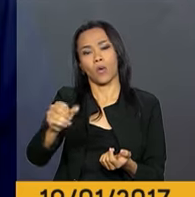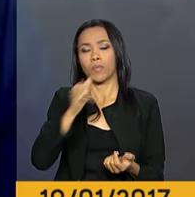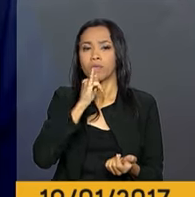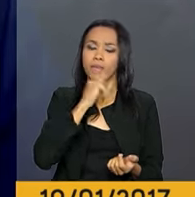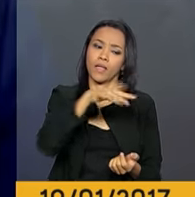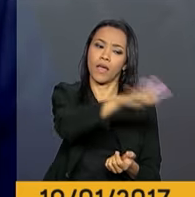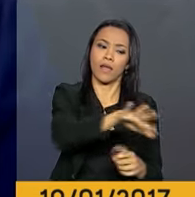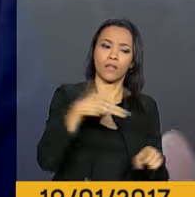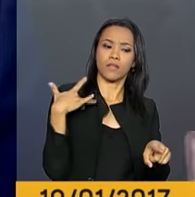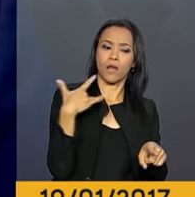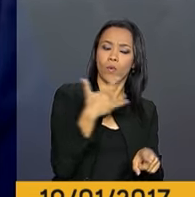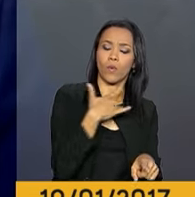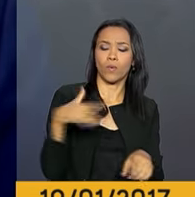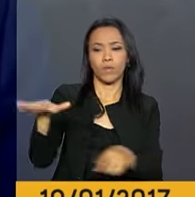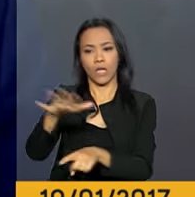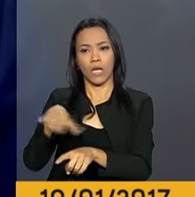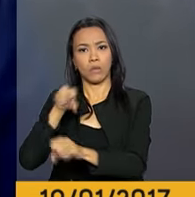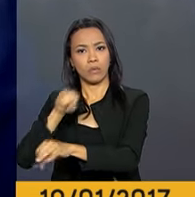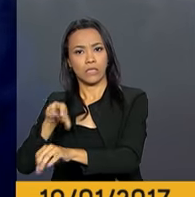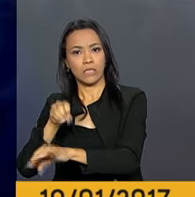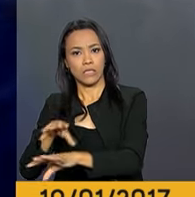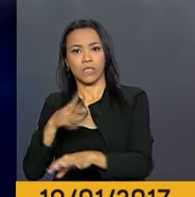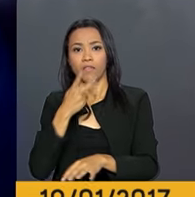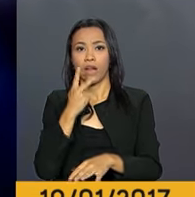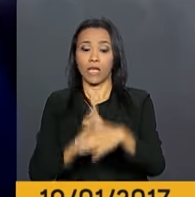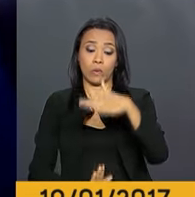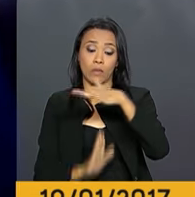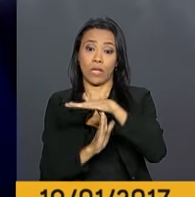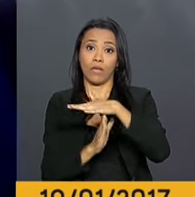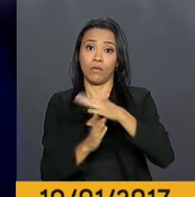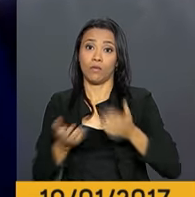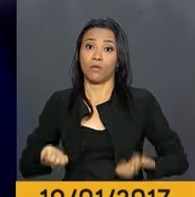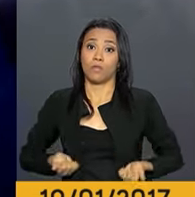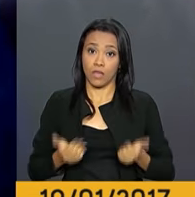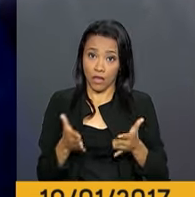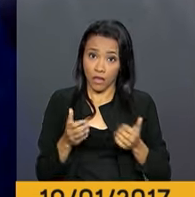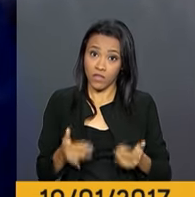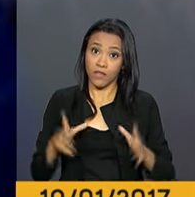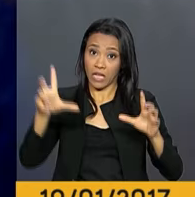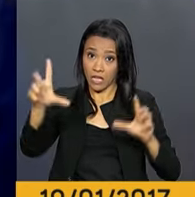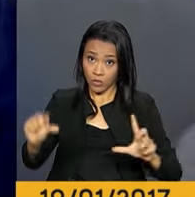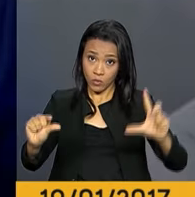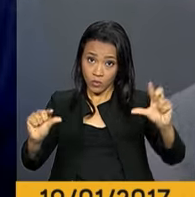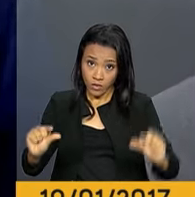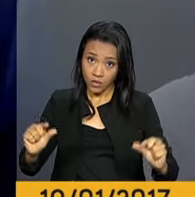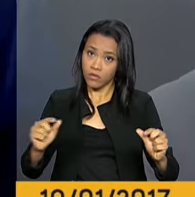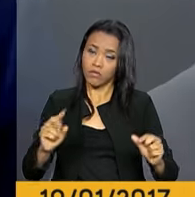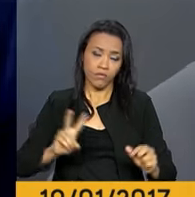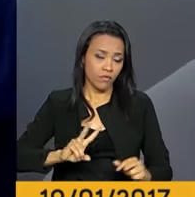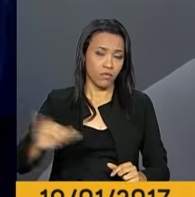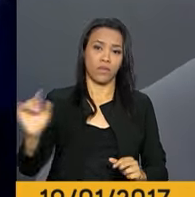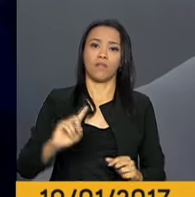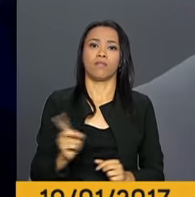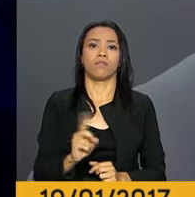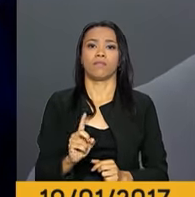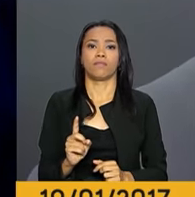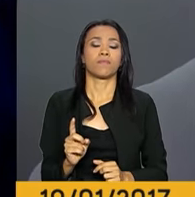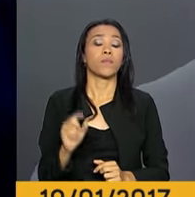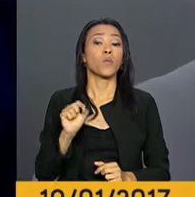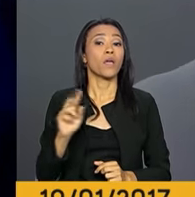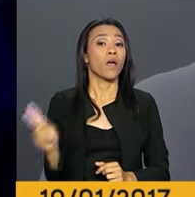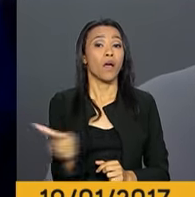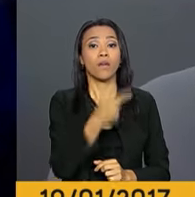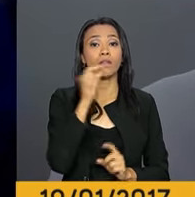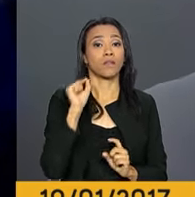e educação, que todos dizem que o teto dos gastos vai reduzir os valores de saúde e educação, não vai. O que pode acontecer é